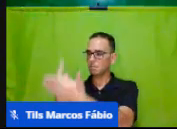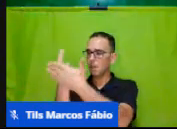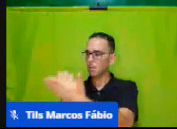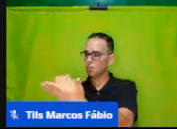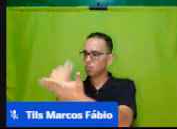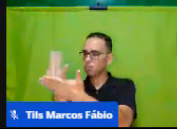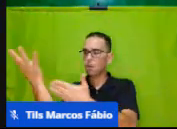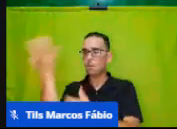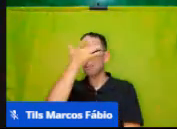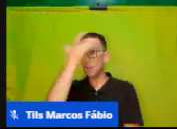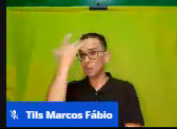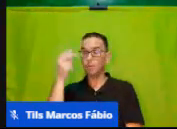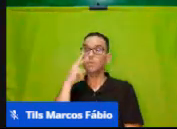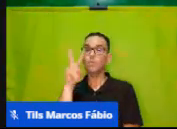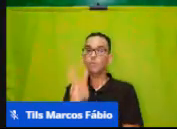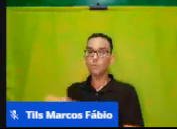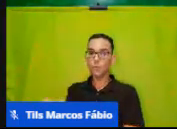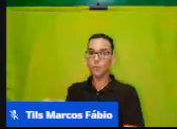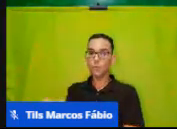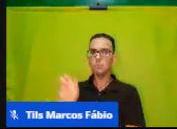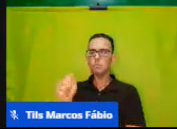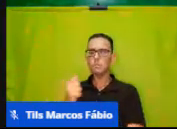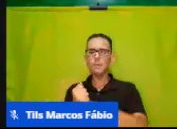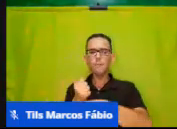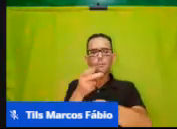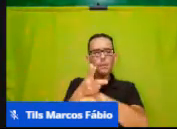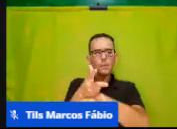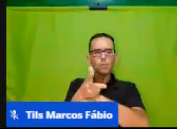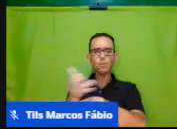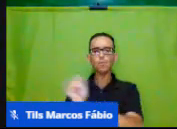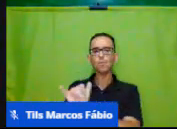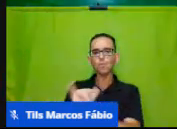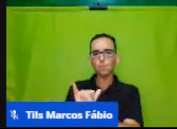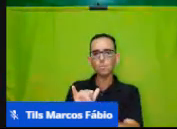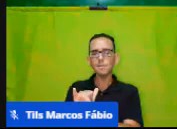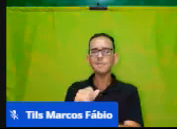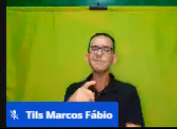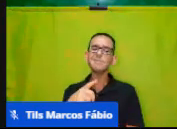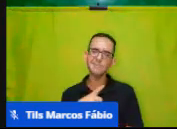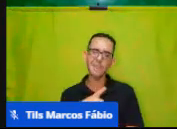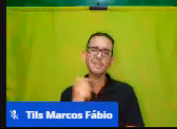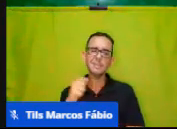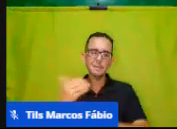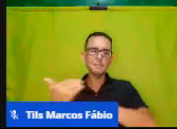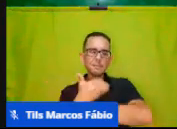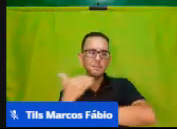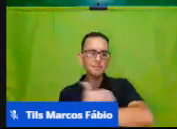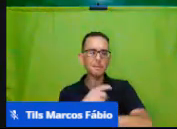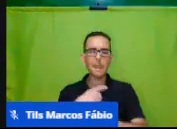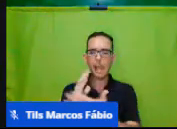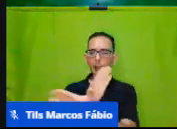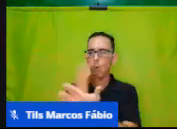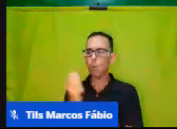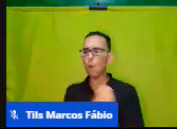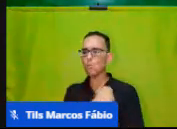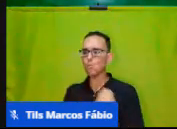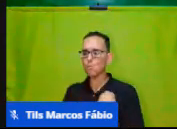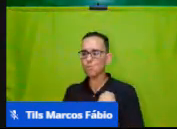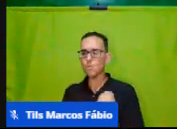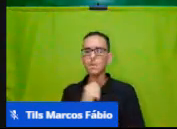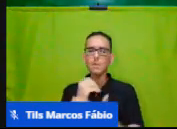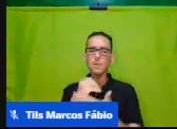etc. Então, tem alguns vídeos que eu compartilhei o link do YouTube que teve uma quantidade razoável de visualizações, teve até alguns alunos ali que